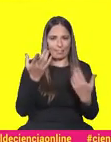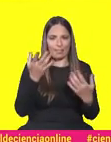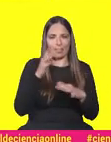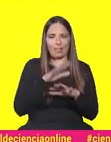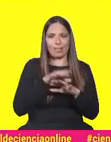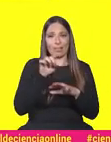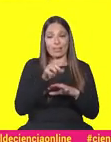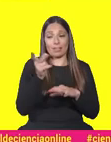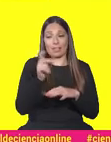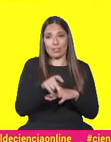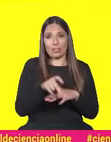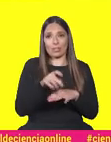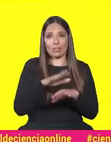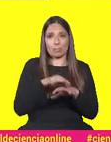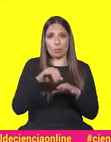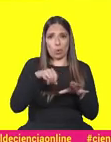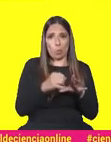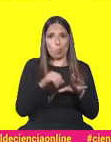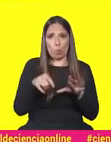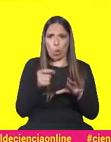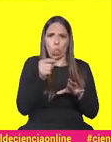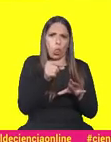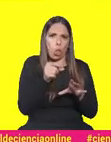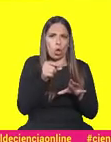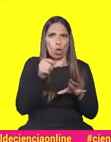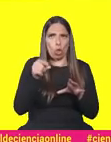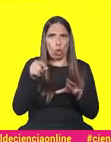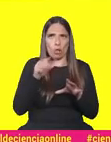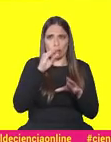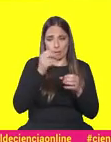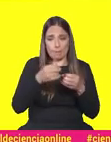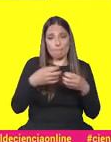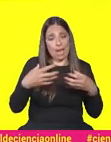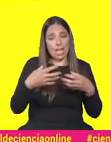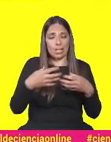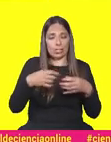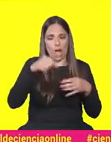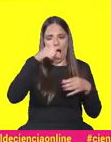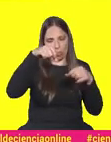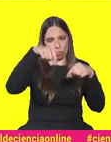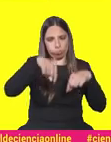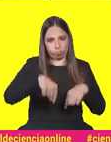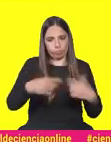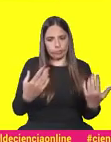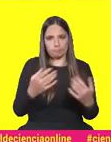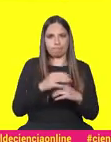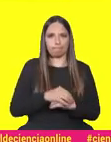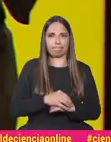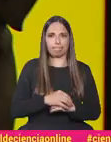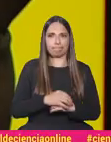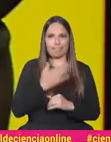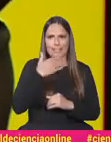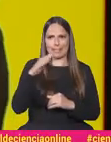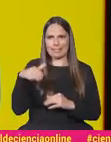que isto só acontece porque os buracos são muito pequeninos. Se os buracos fossem um bocadinho maiores, a água iria sair na mesma. A ciência é,